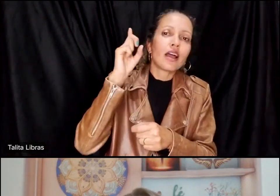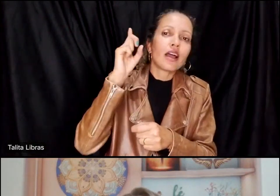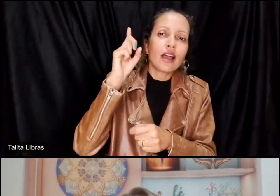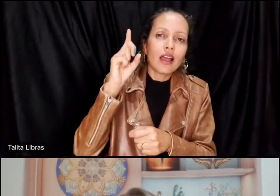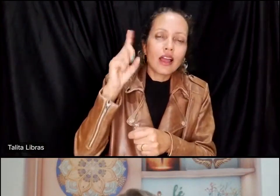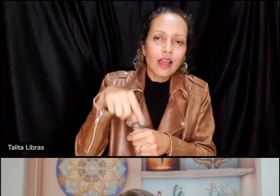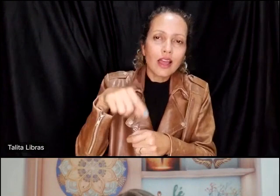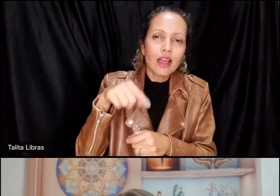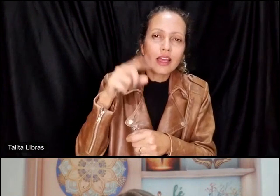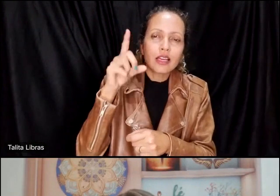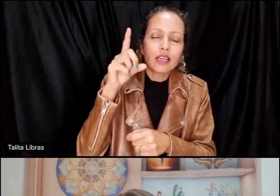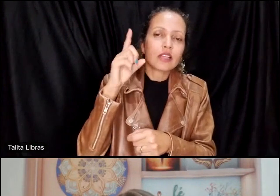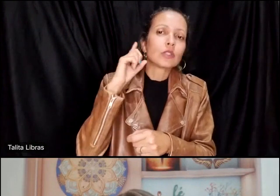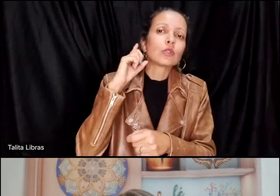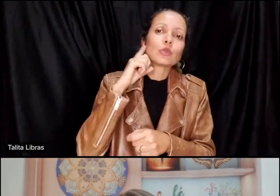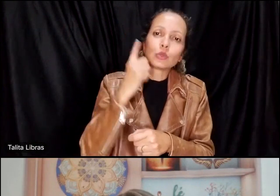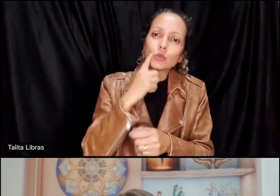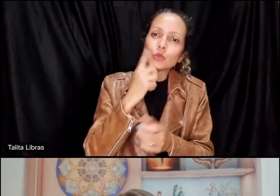Se ele quebra,